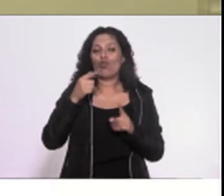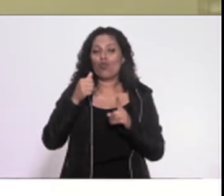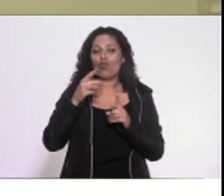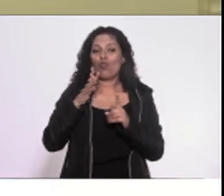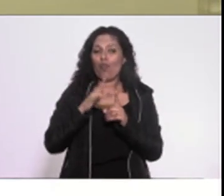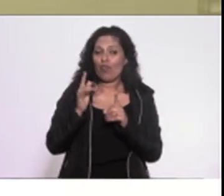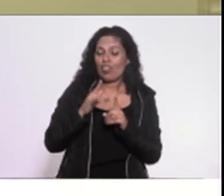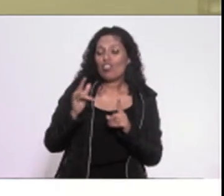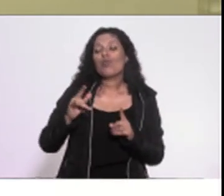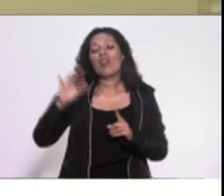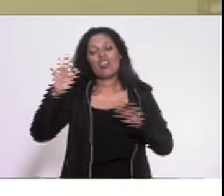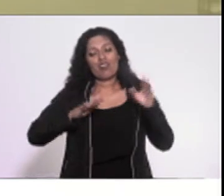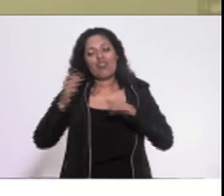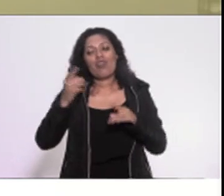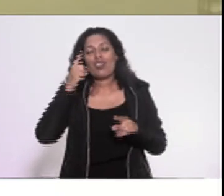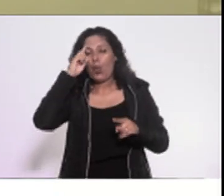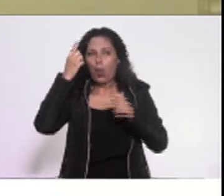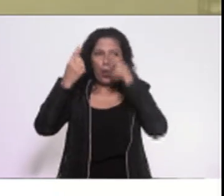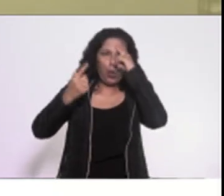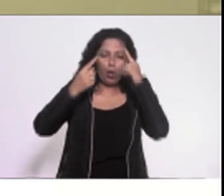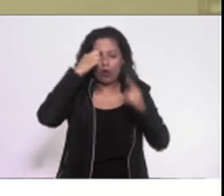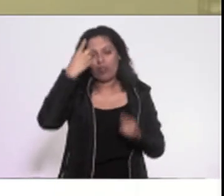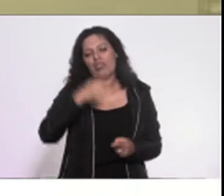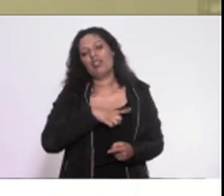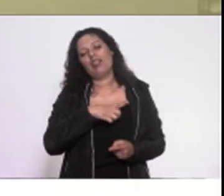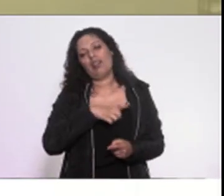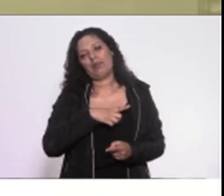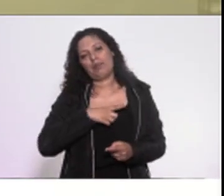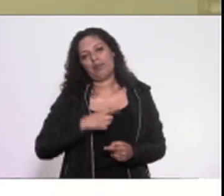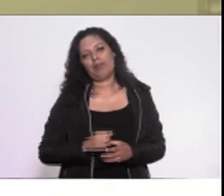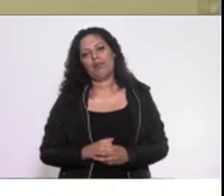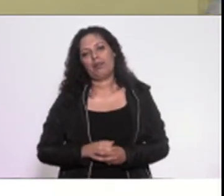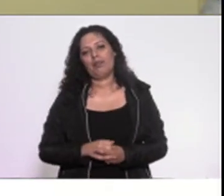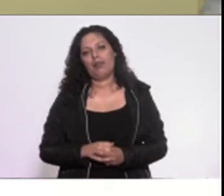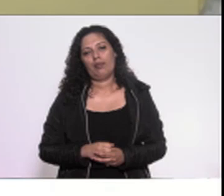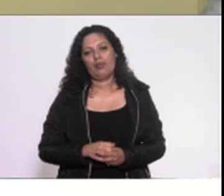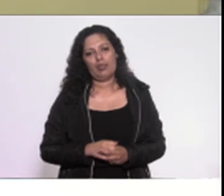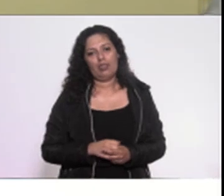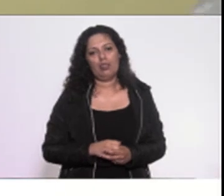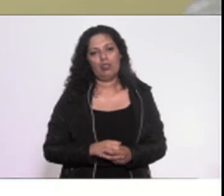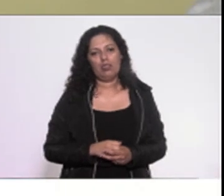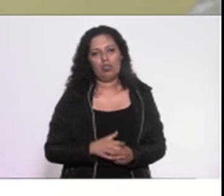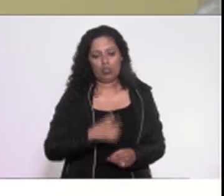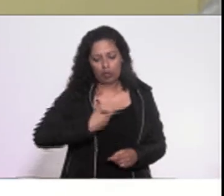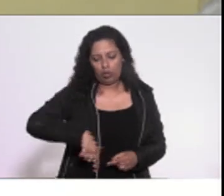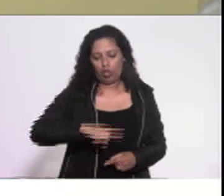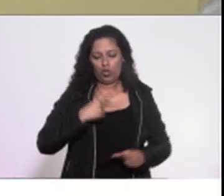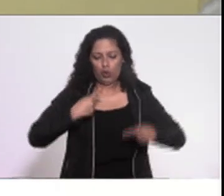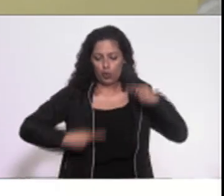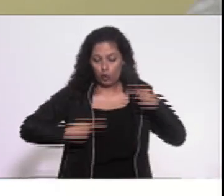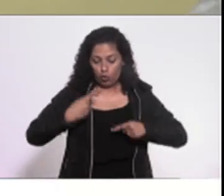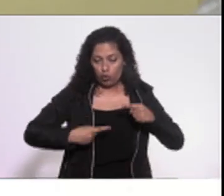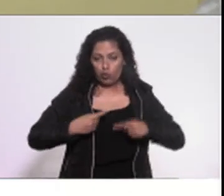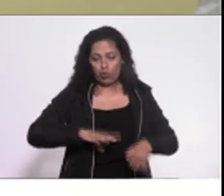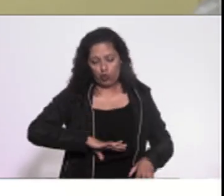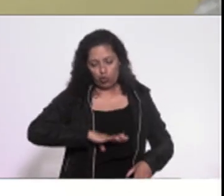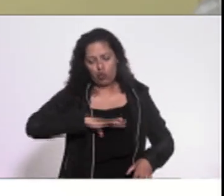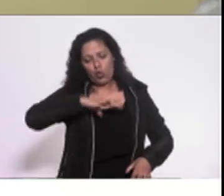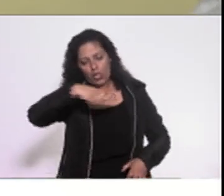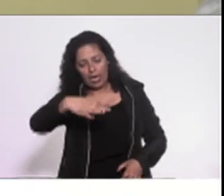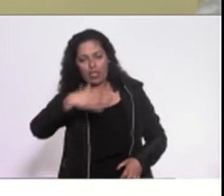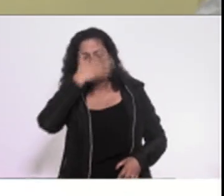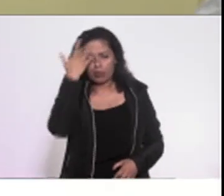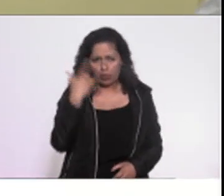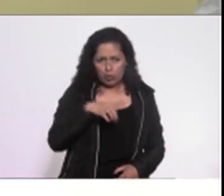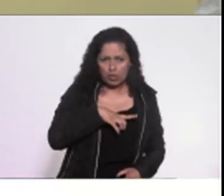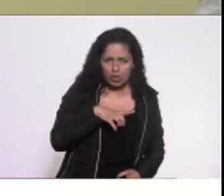sobre o primeiro passo, né? Então, até para além de discutir as pessoas que já tiveram a coragem de se colocar e